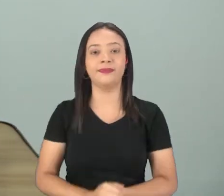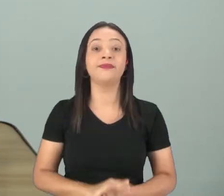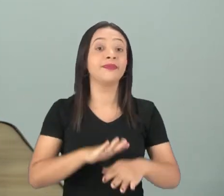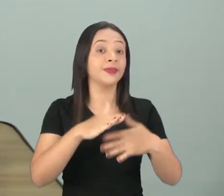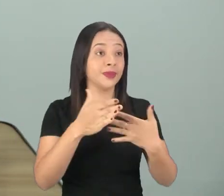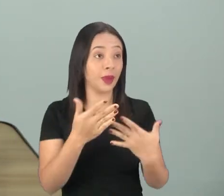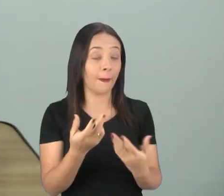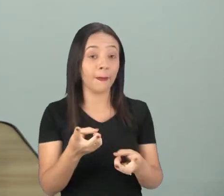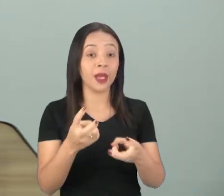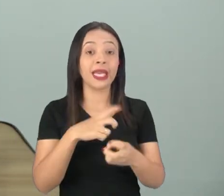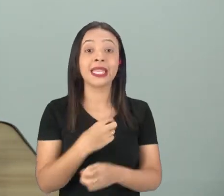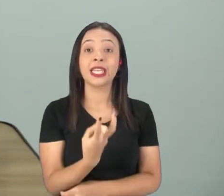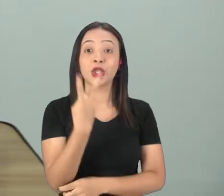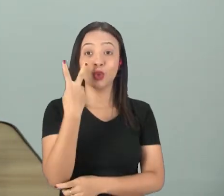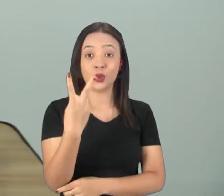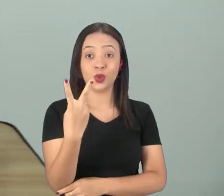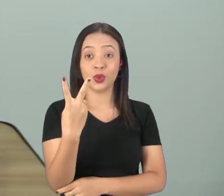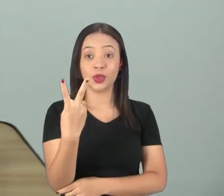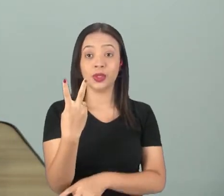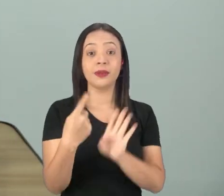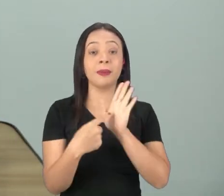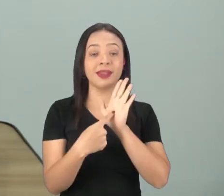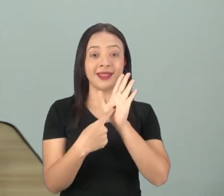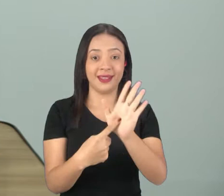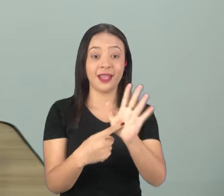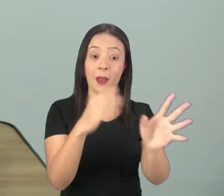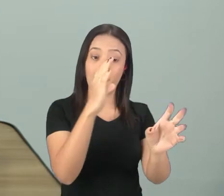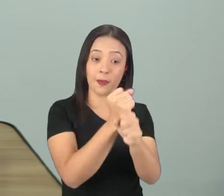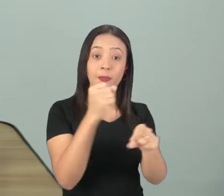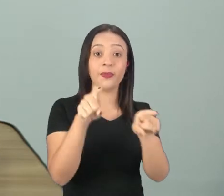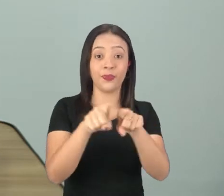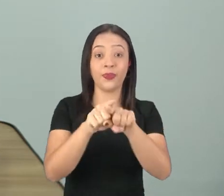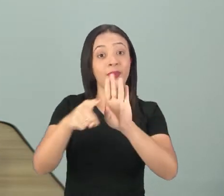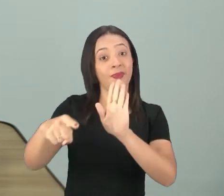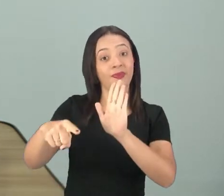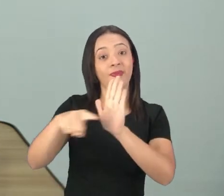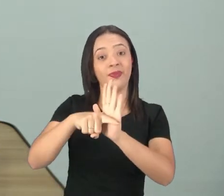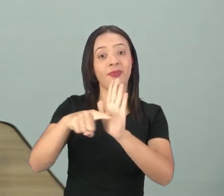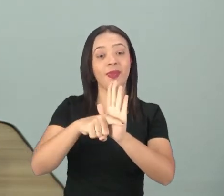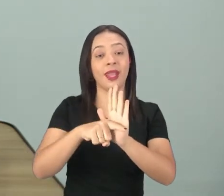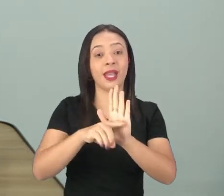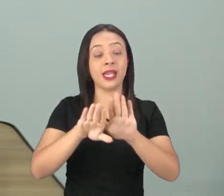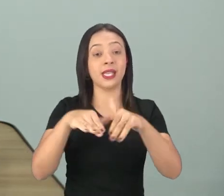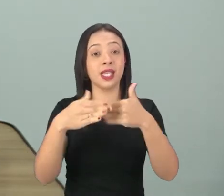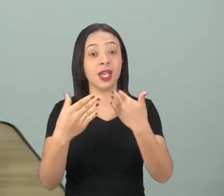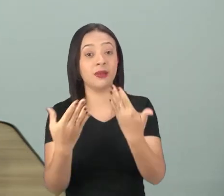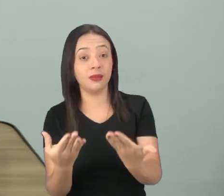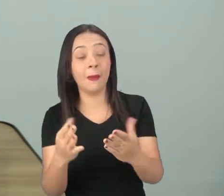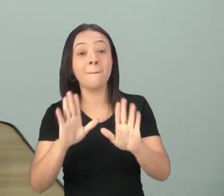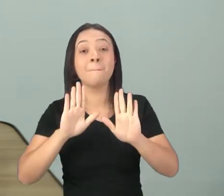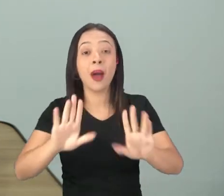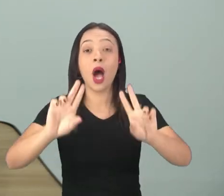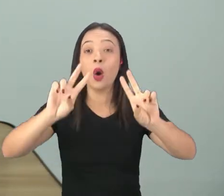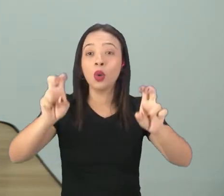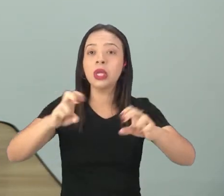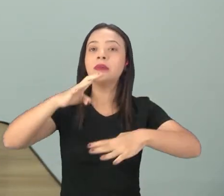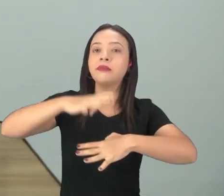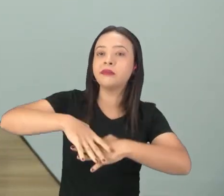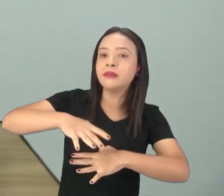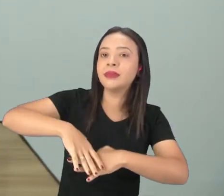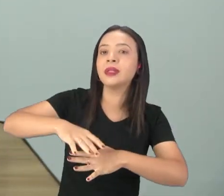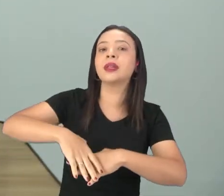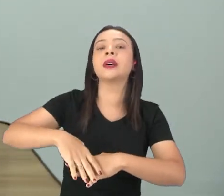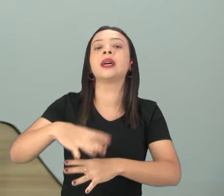duas operações nesse vídeo que foram apresentadas. Mas é claro que quando a gente fala matemática ou sobre